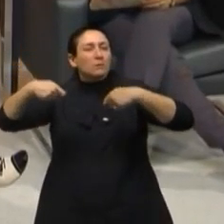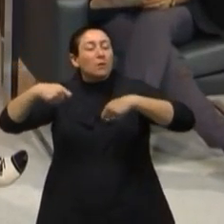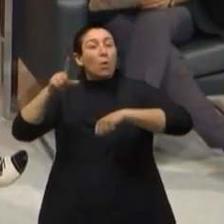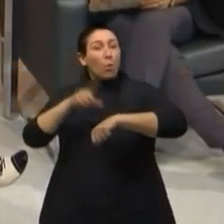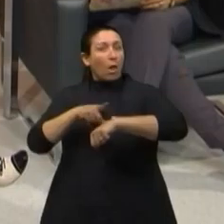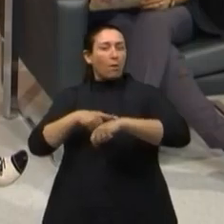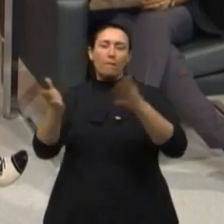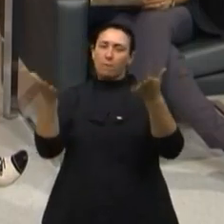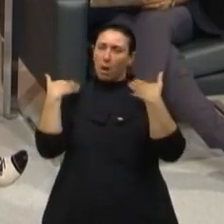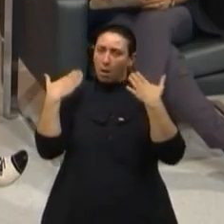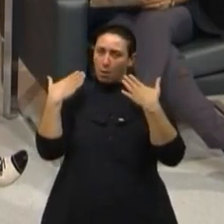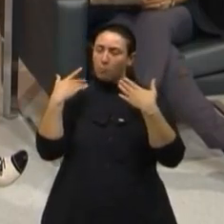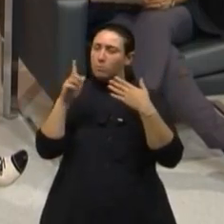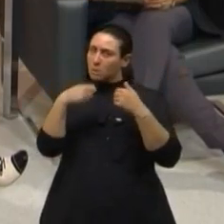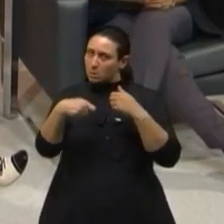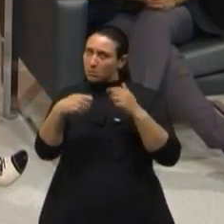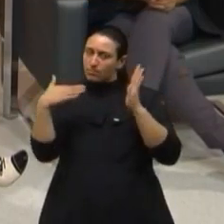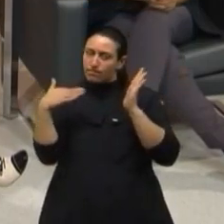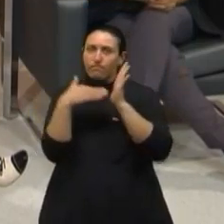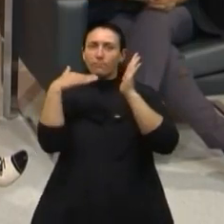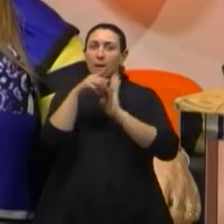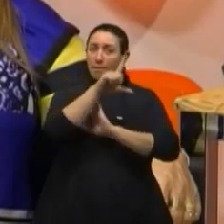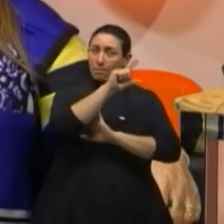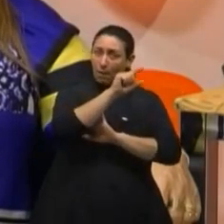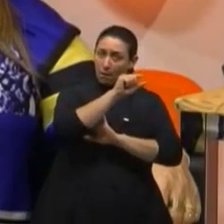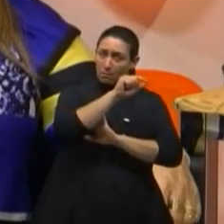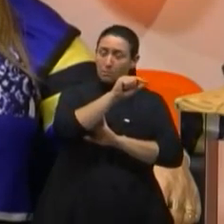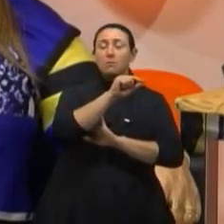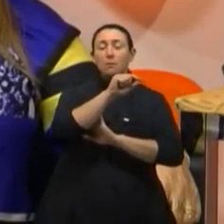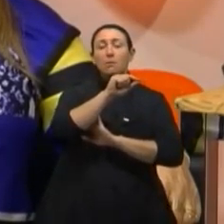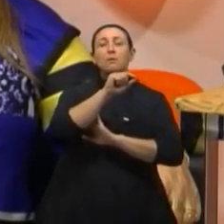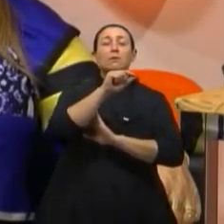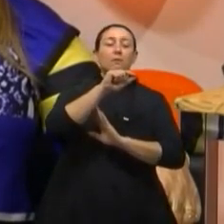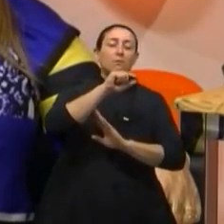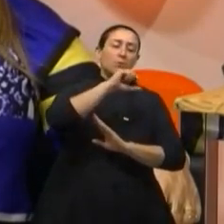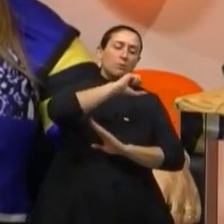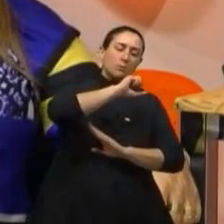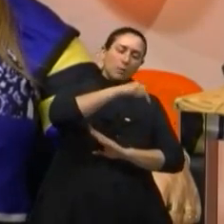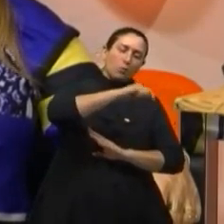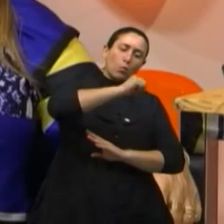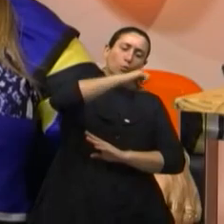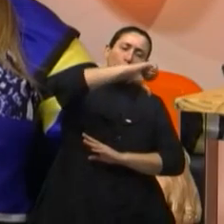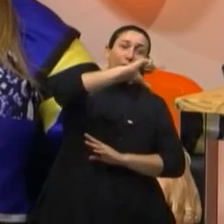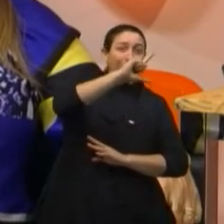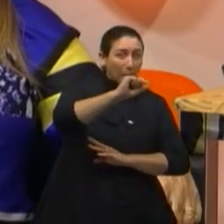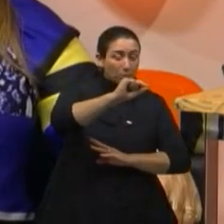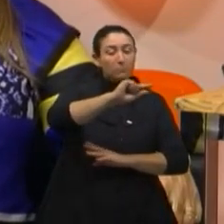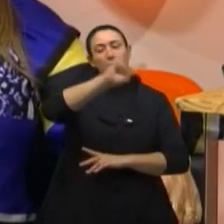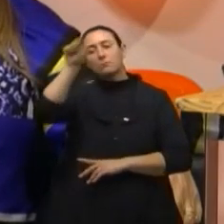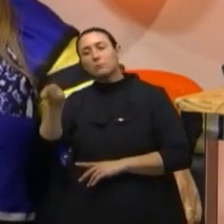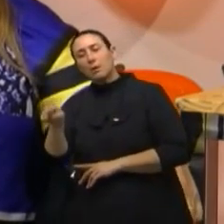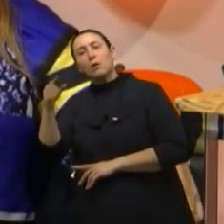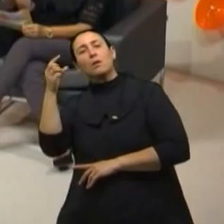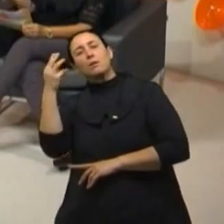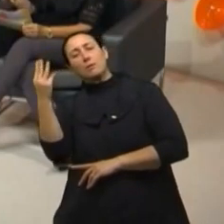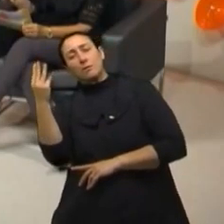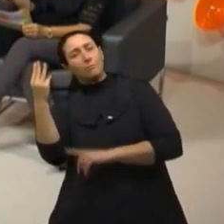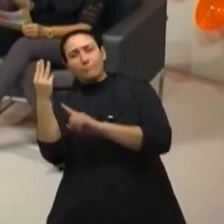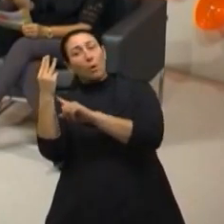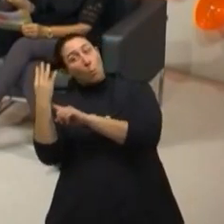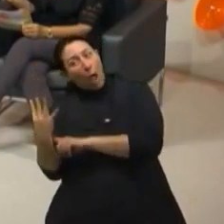então até às 10 eu posso tomar esse sol e depois das 4 da tarde sem protetor solar e